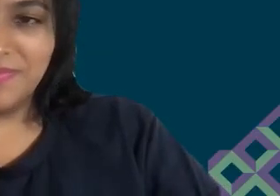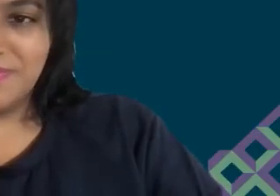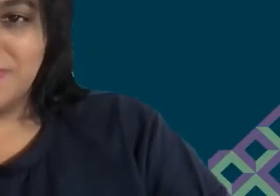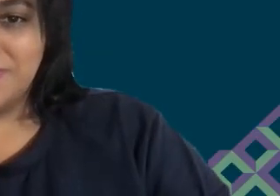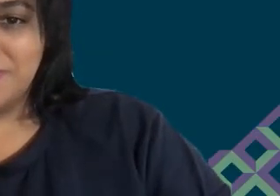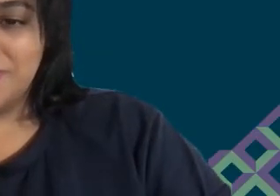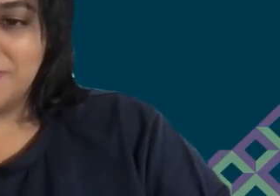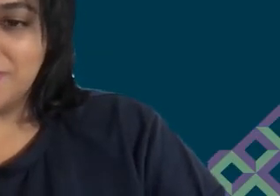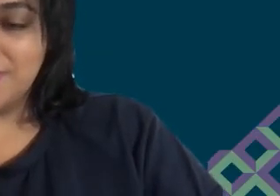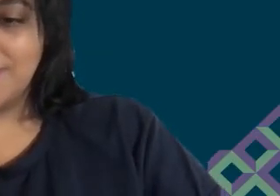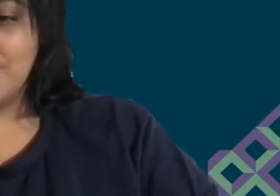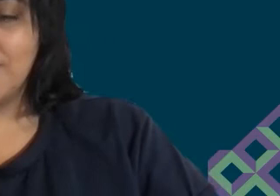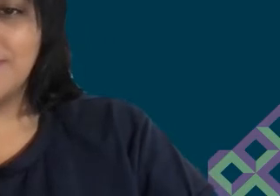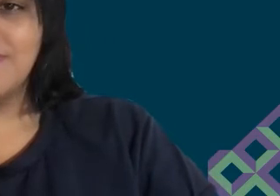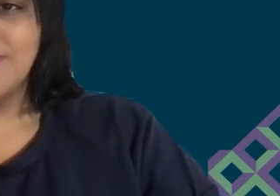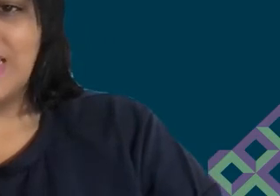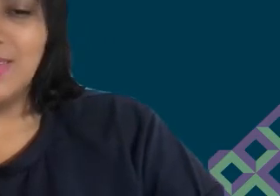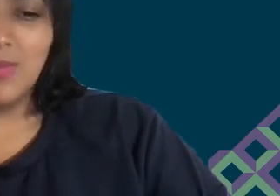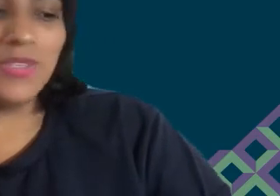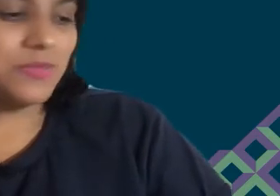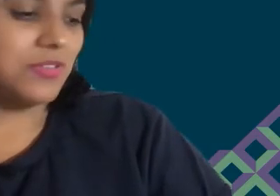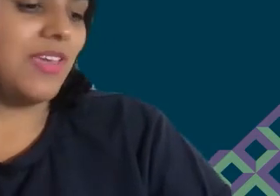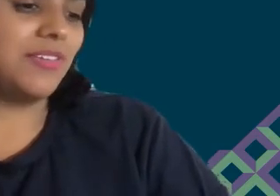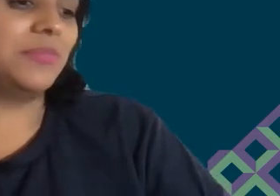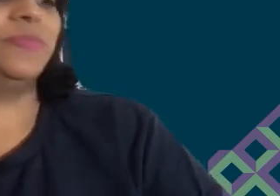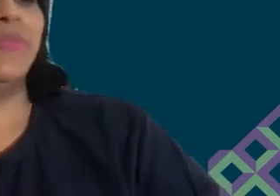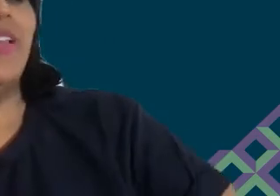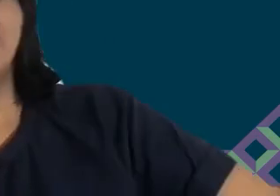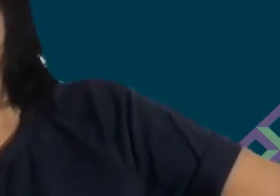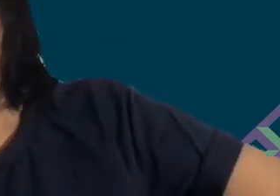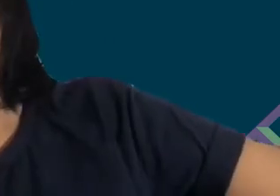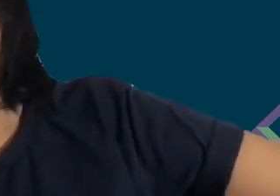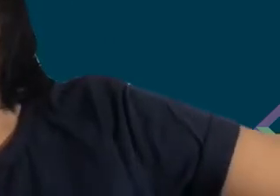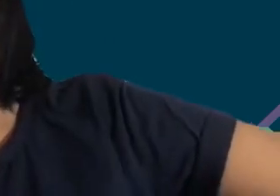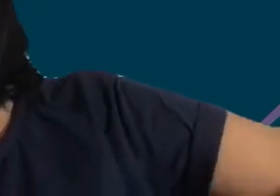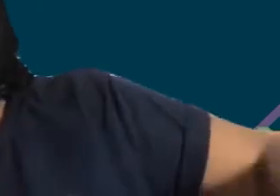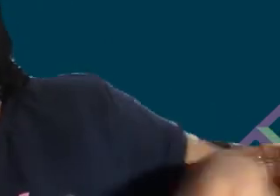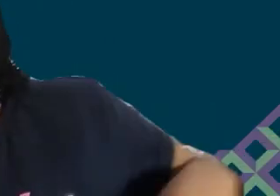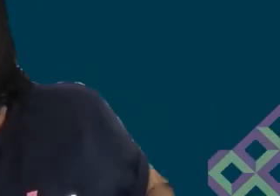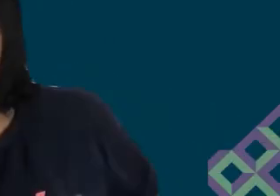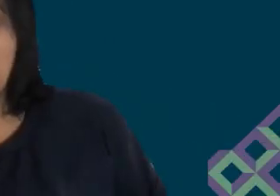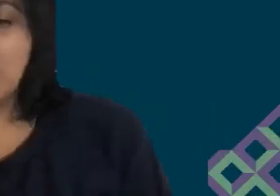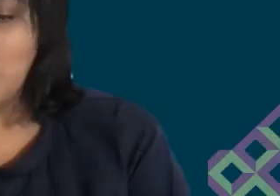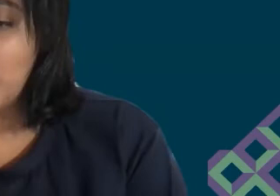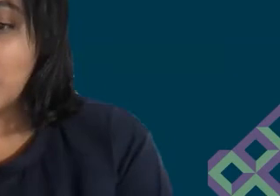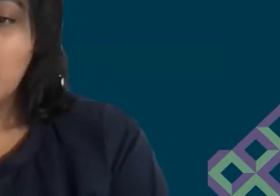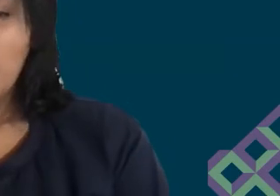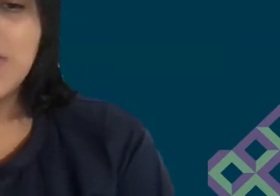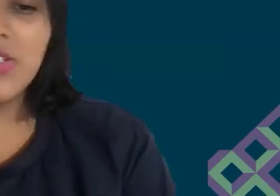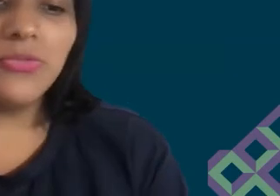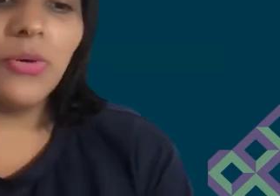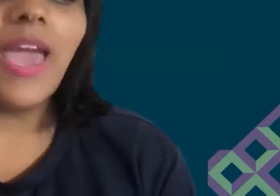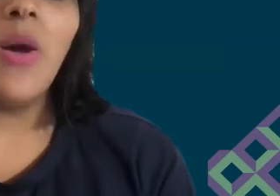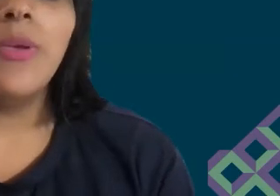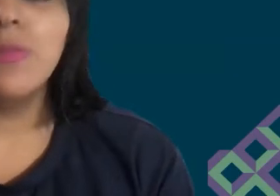relaxar para a próxima apresentação. Isso mesmo. Era isso. Obrigado, pessoal. Tendo mais DJ daqui a pouquinho, mas